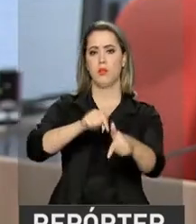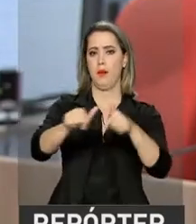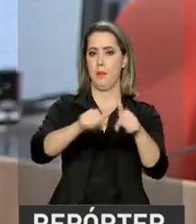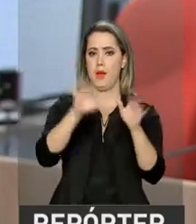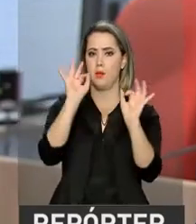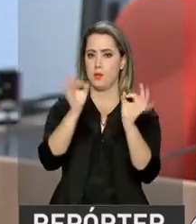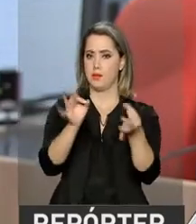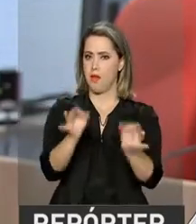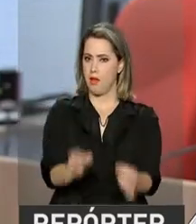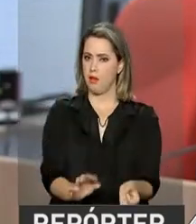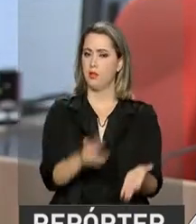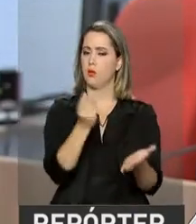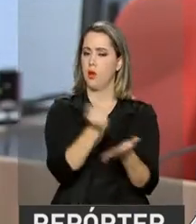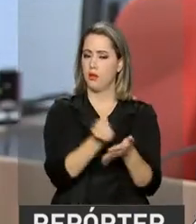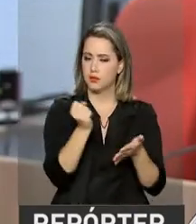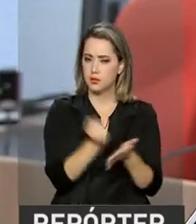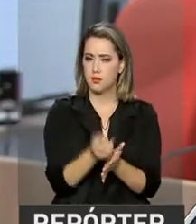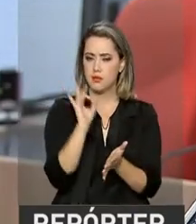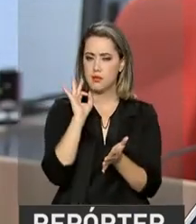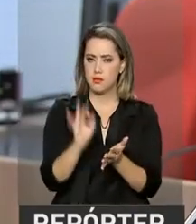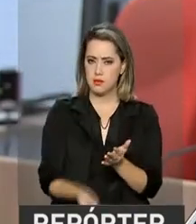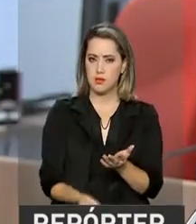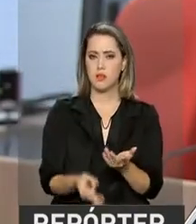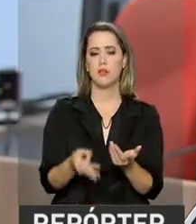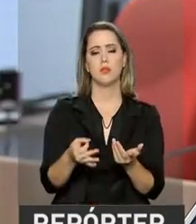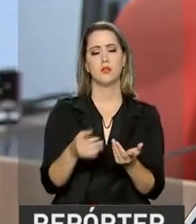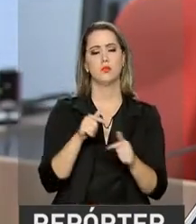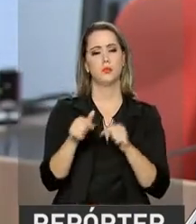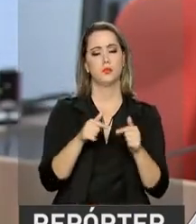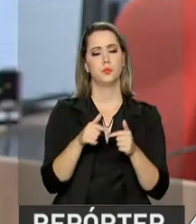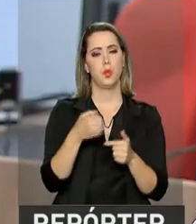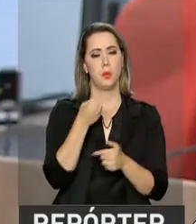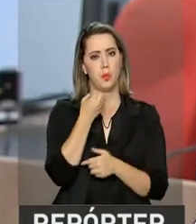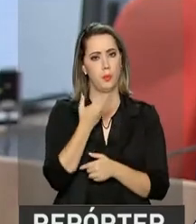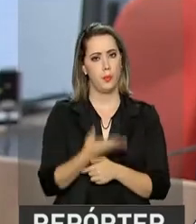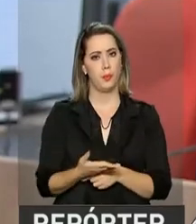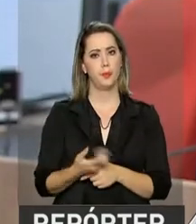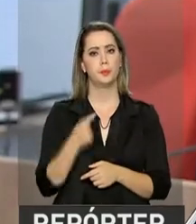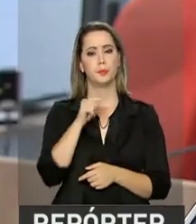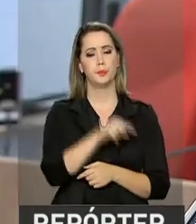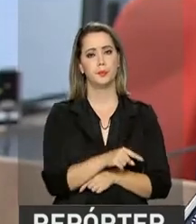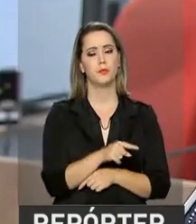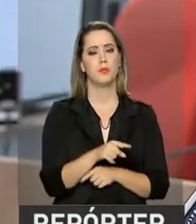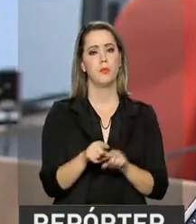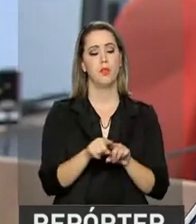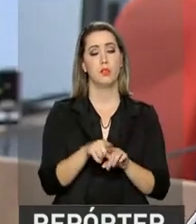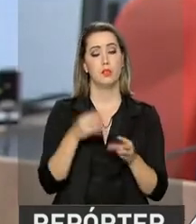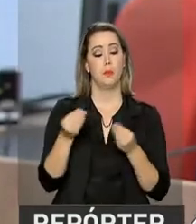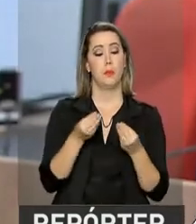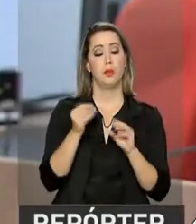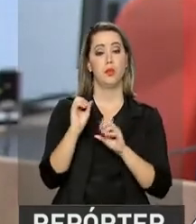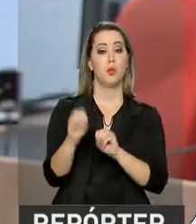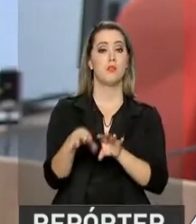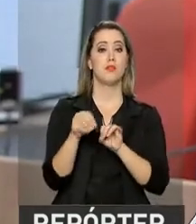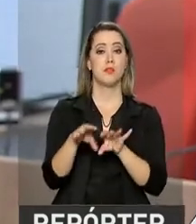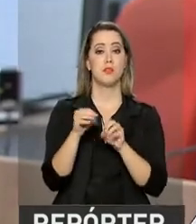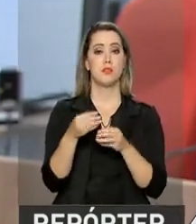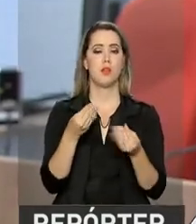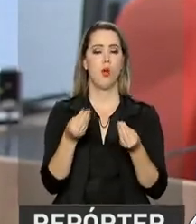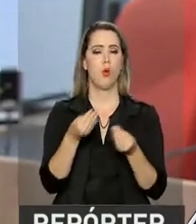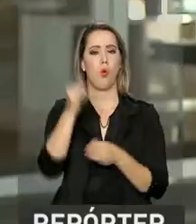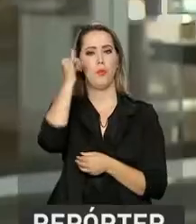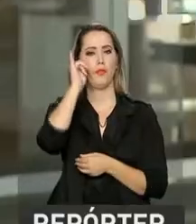sustentável formal e com o trabalho decente e você pode orientar as medidas